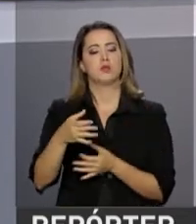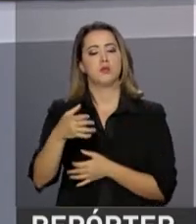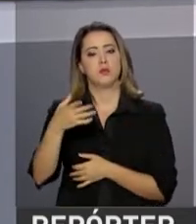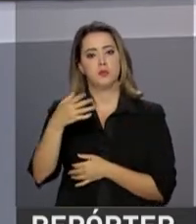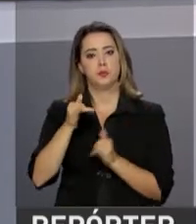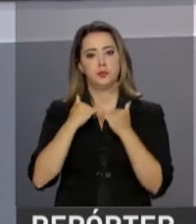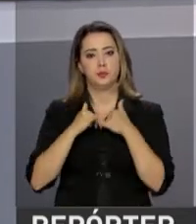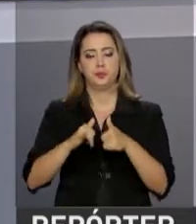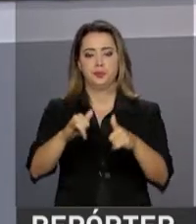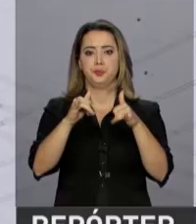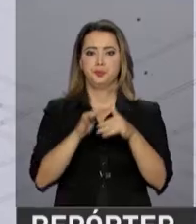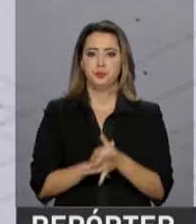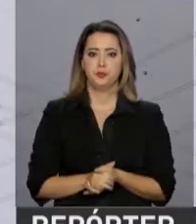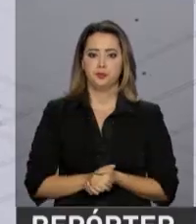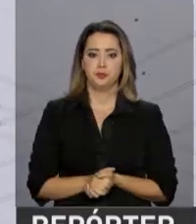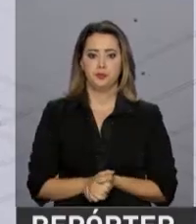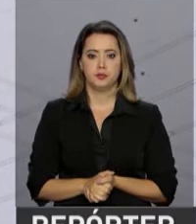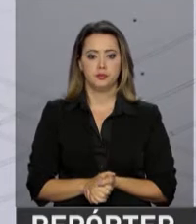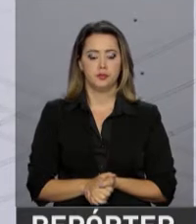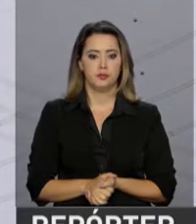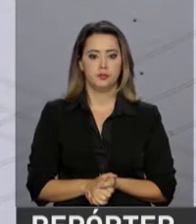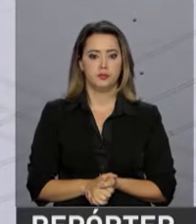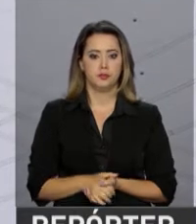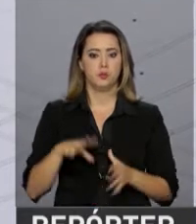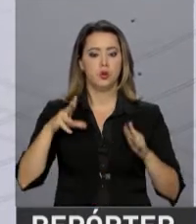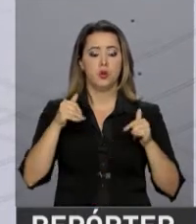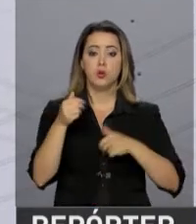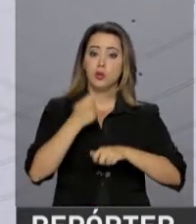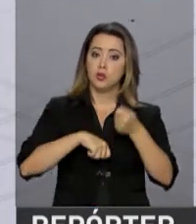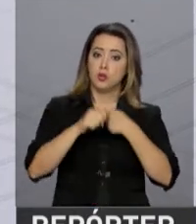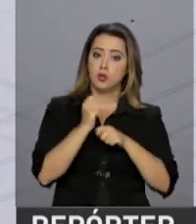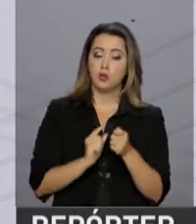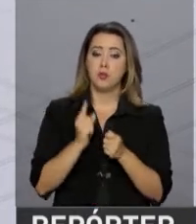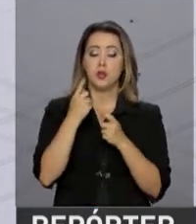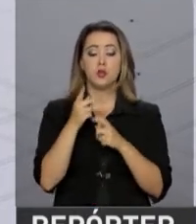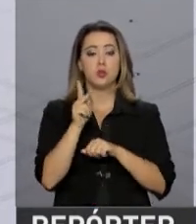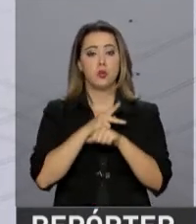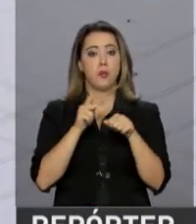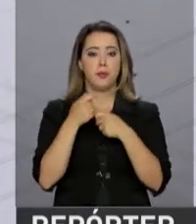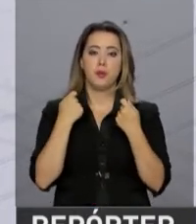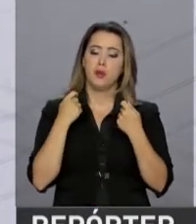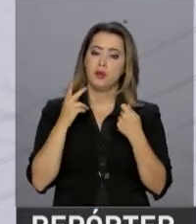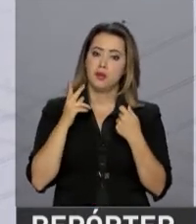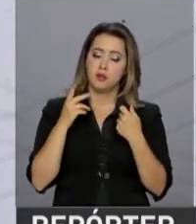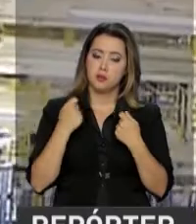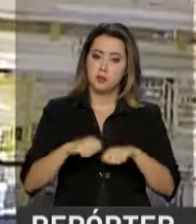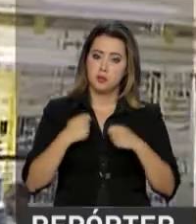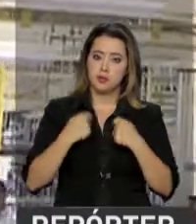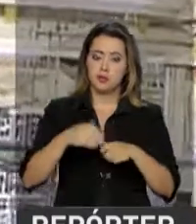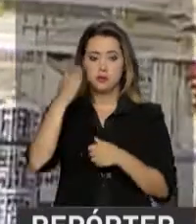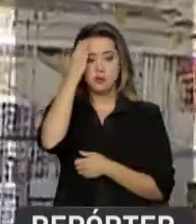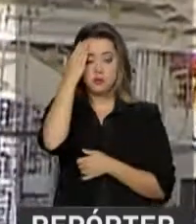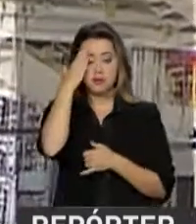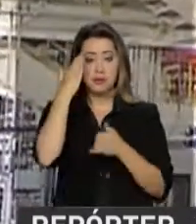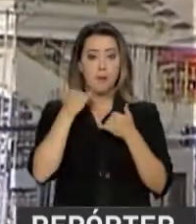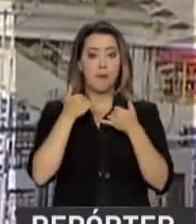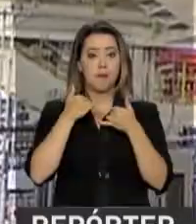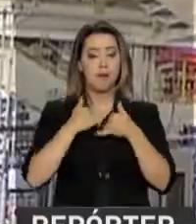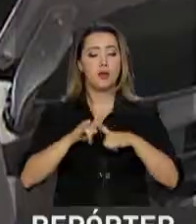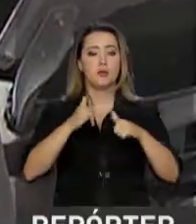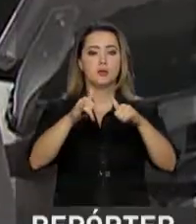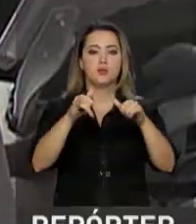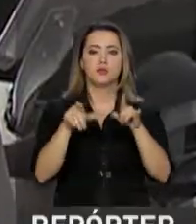energia elétrica toda a economia de um país depende de energia elétrica a indústria para